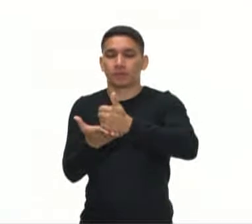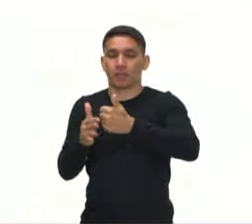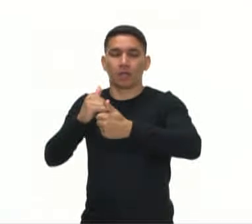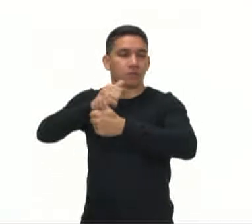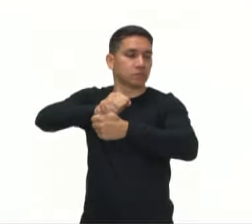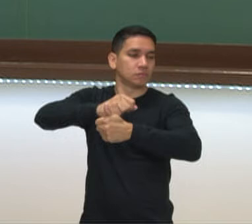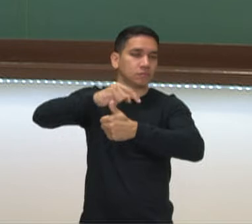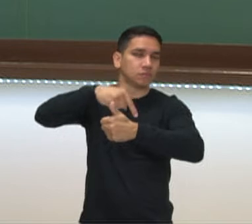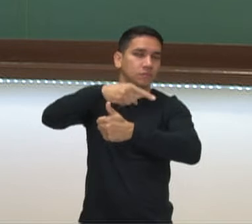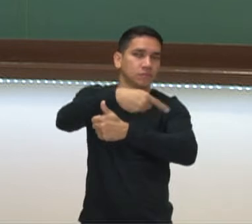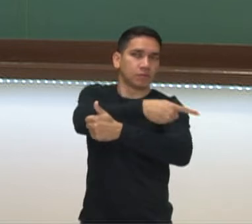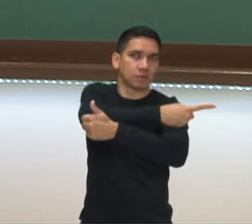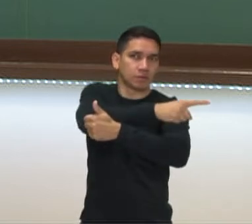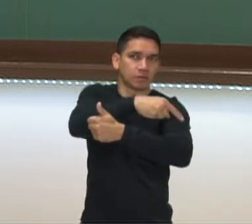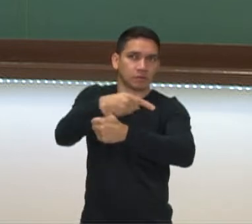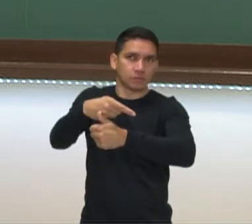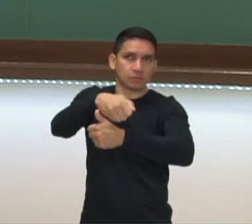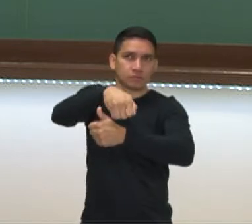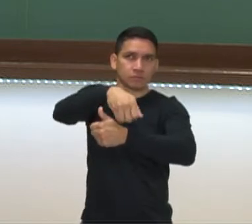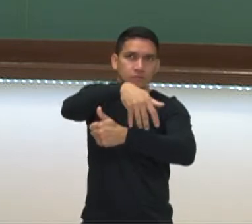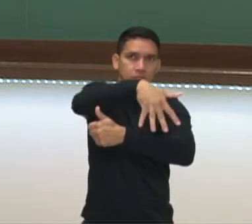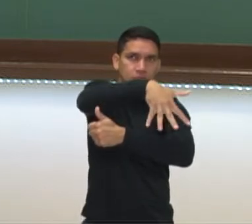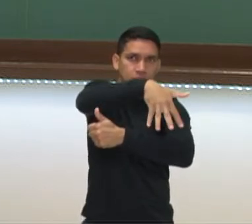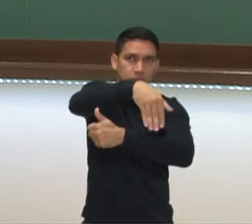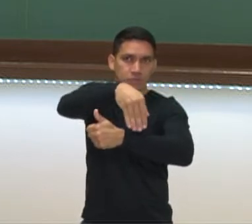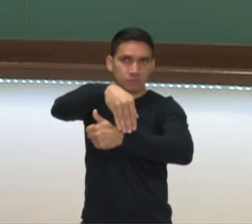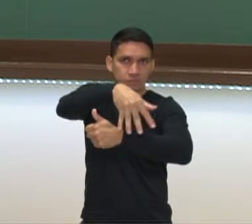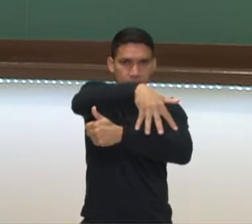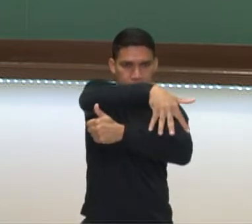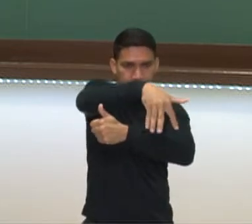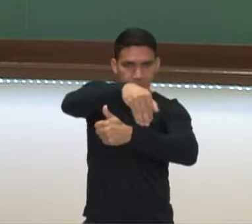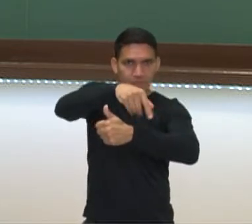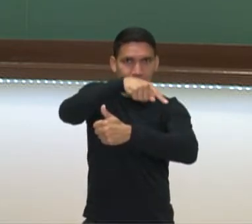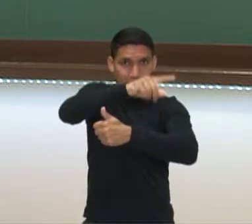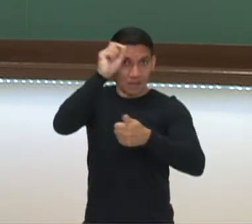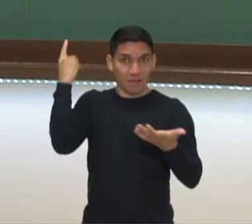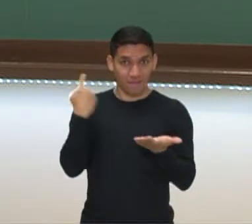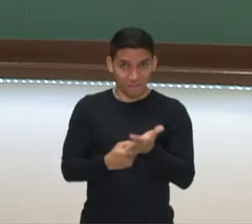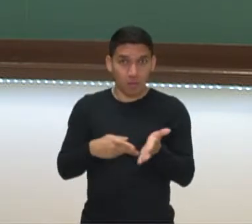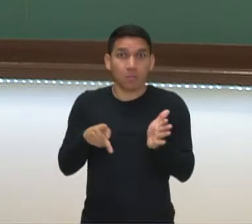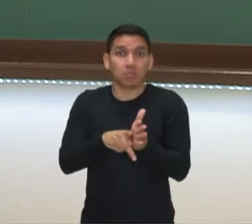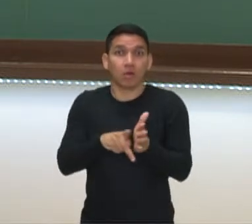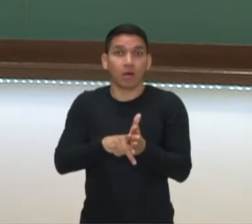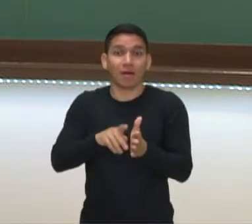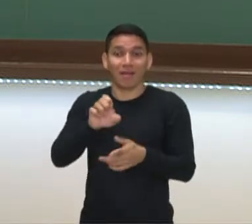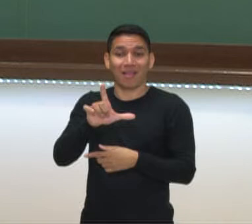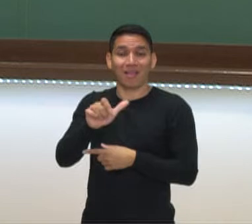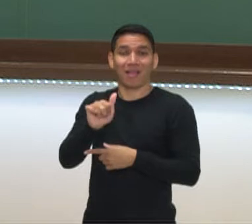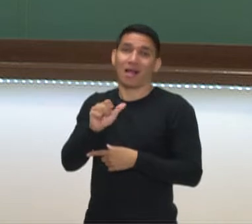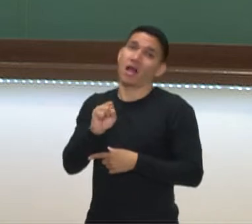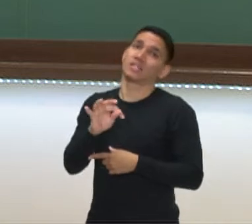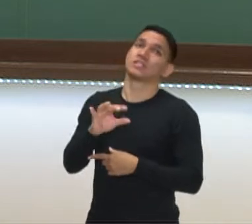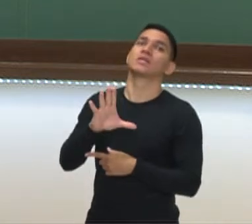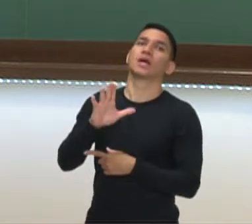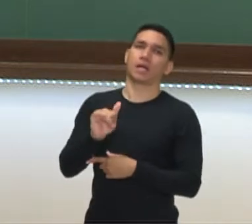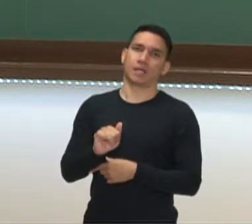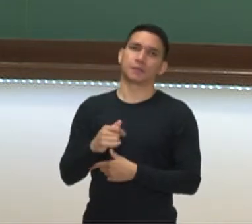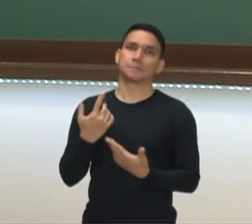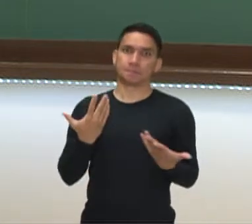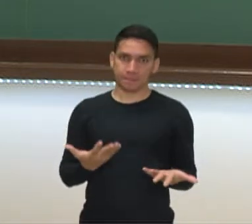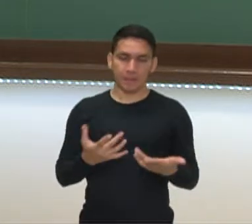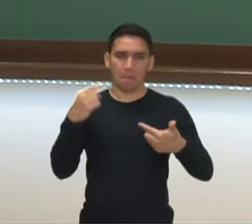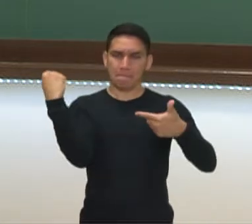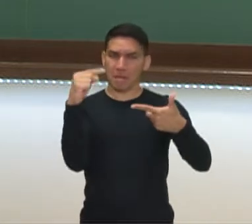de deformação de uma mola, por exemplo, em que ela é definida como força elástica K vezes X. Pois